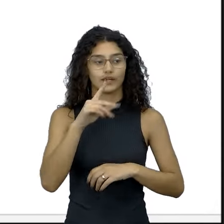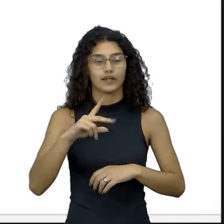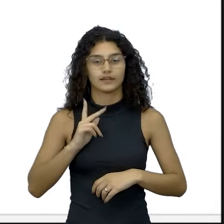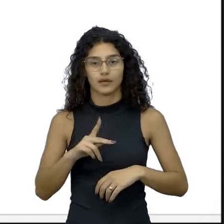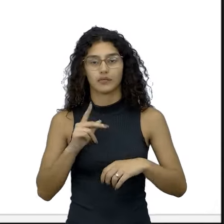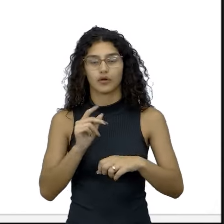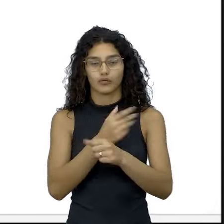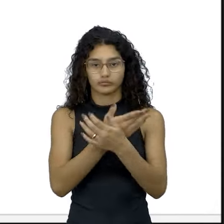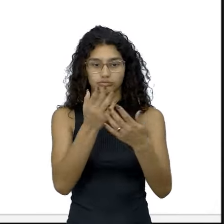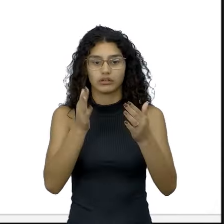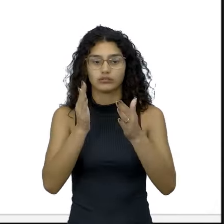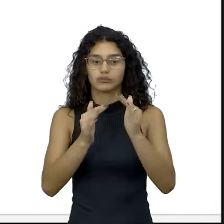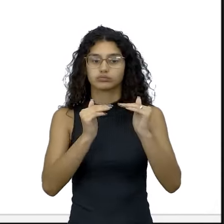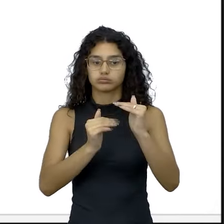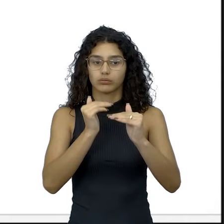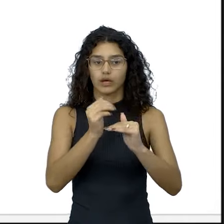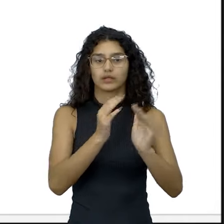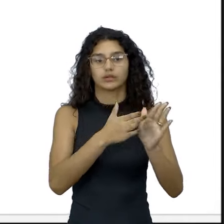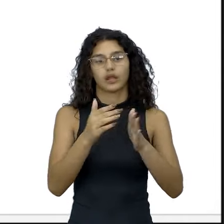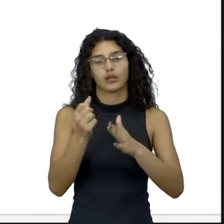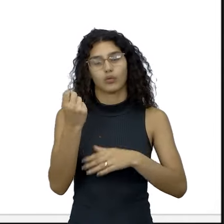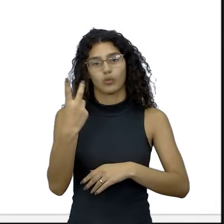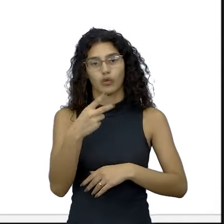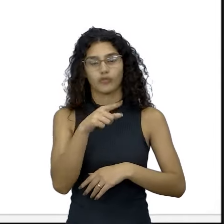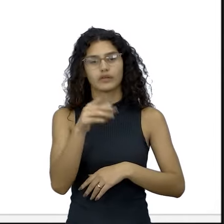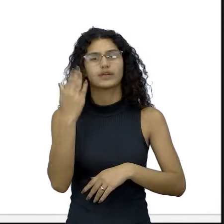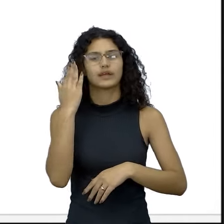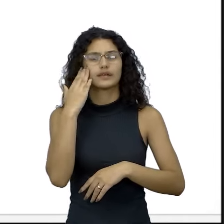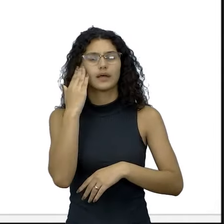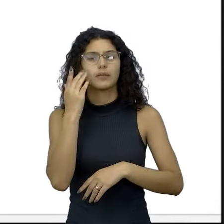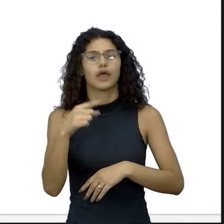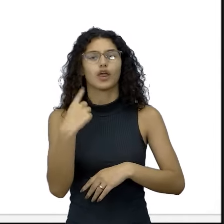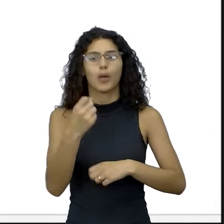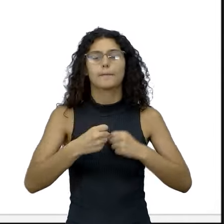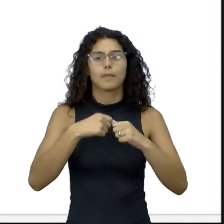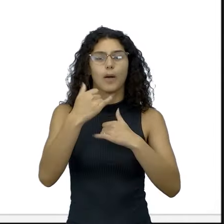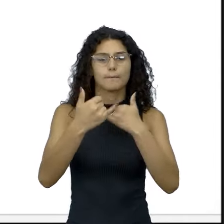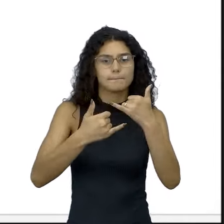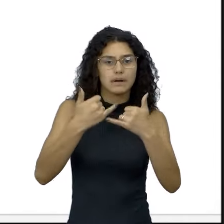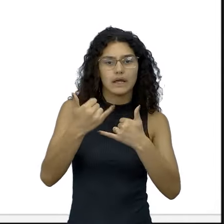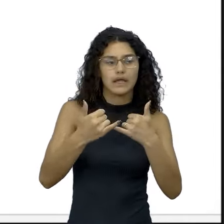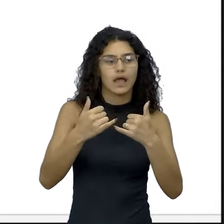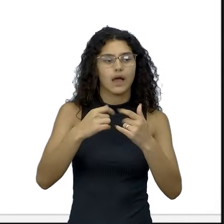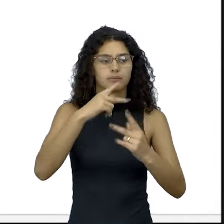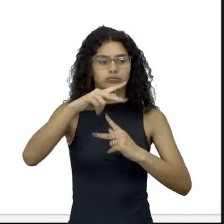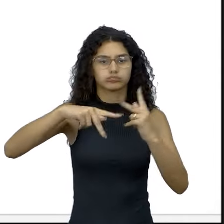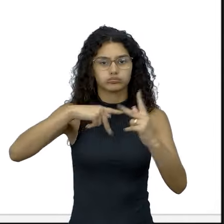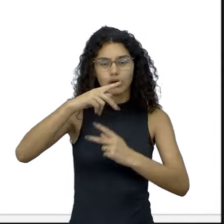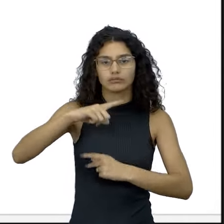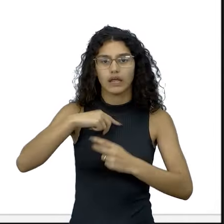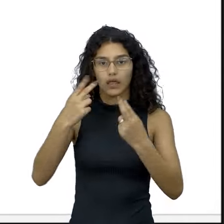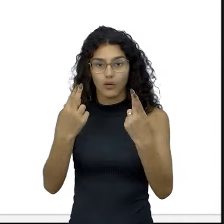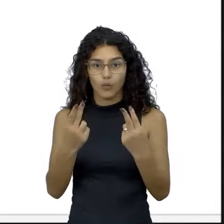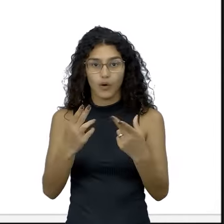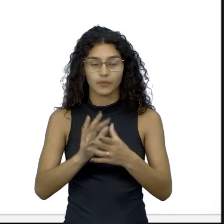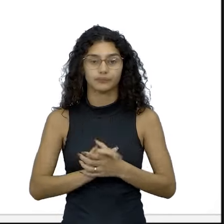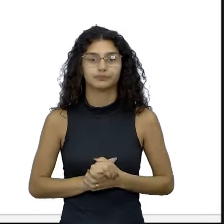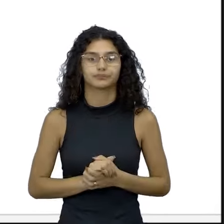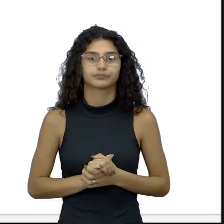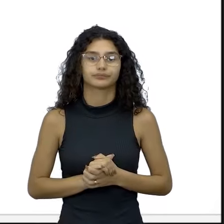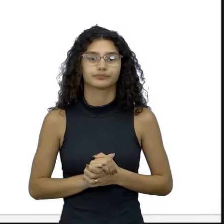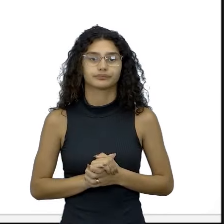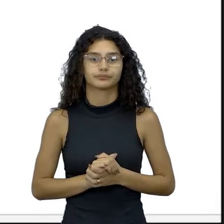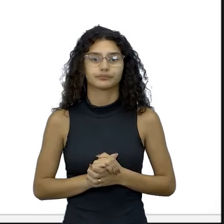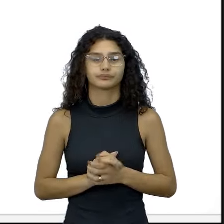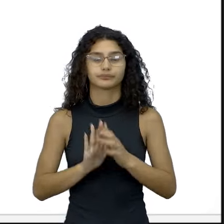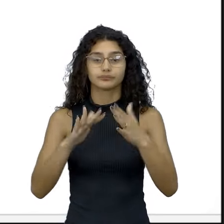aulas, né, da sequência didática 2. Você sabia que a gente pode brincar e cuidar do planeta ao mesmo tempo?